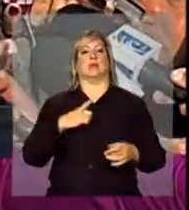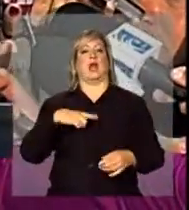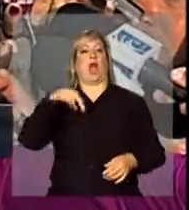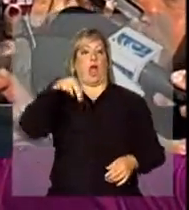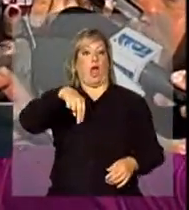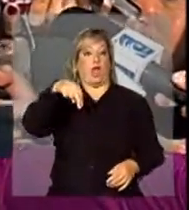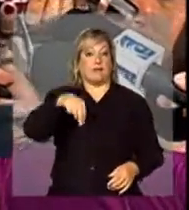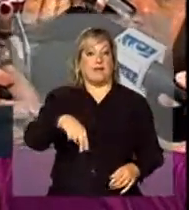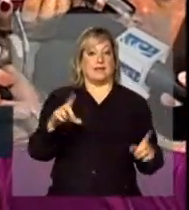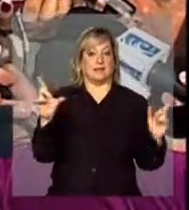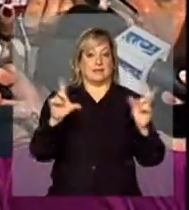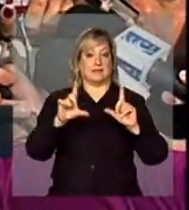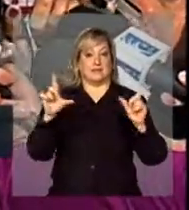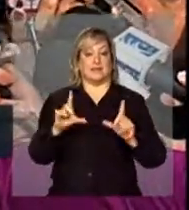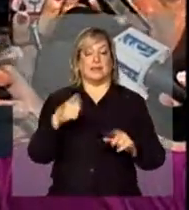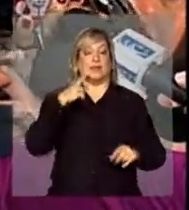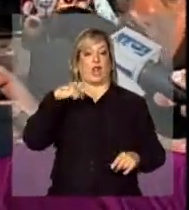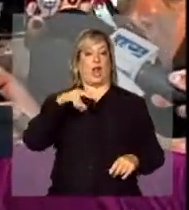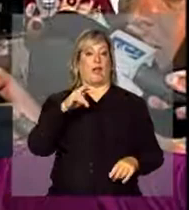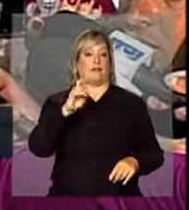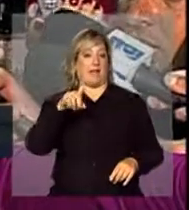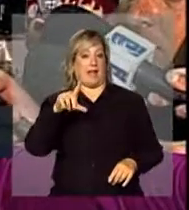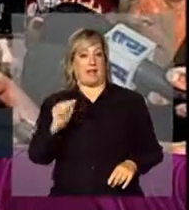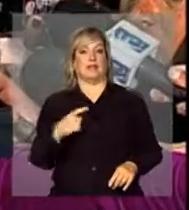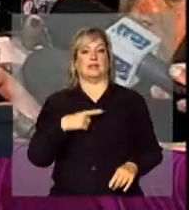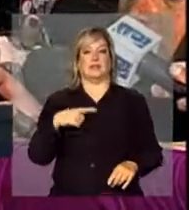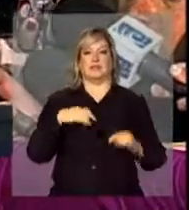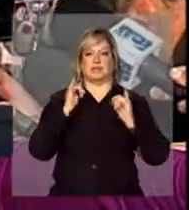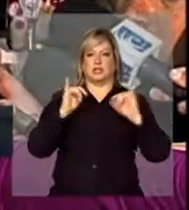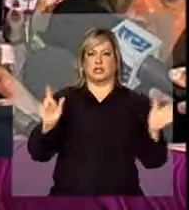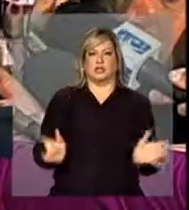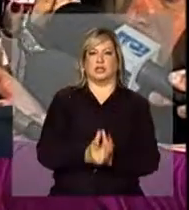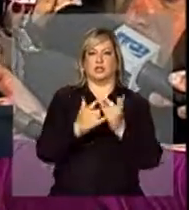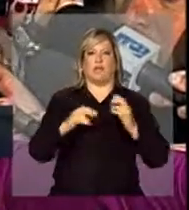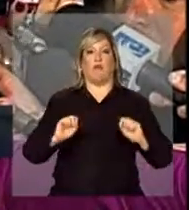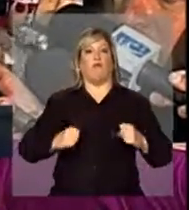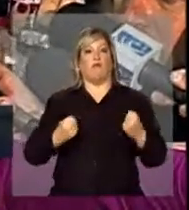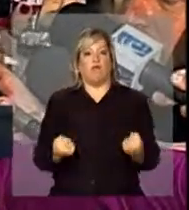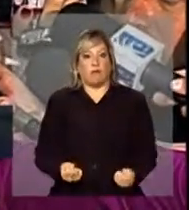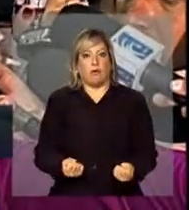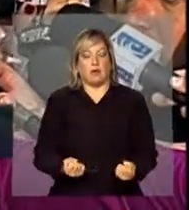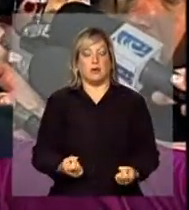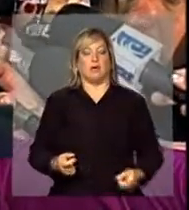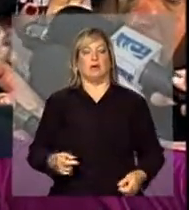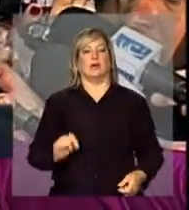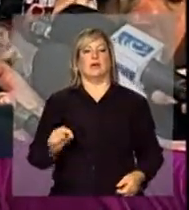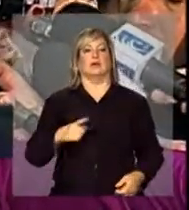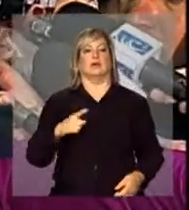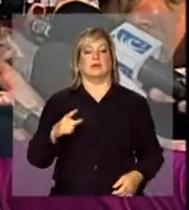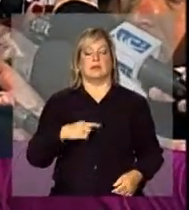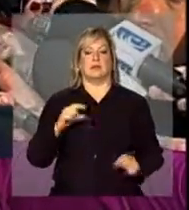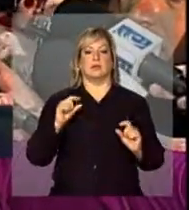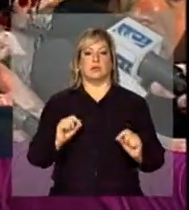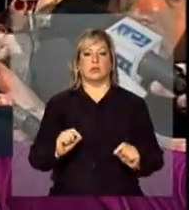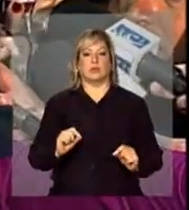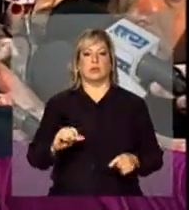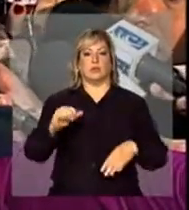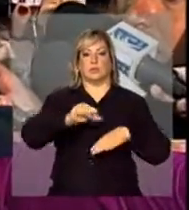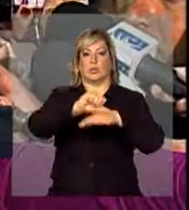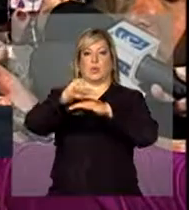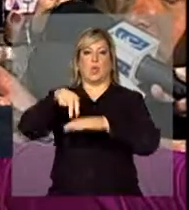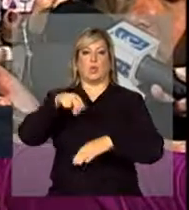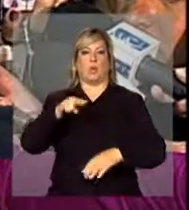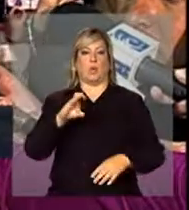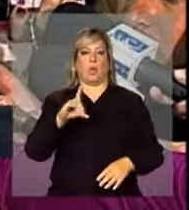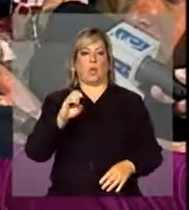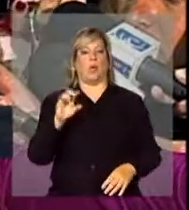novela, noticiário, nós também temos uma estrutura mais forte, o trabalho da Polícia Federal, a organização dos núcleos de direitos humanos,